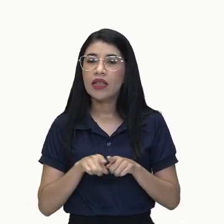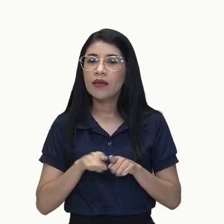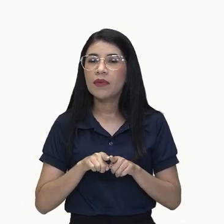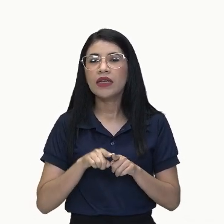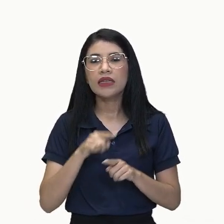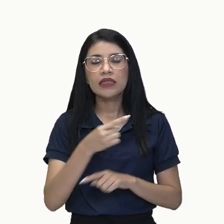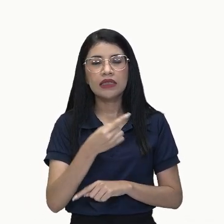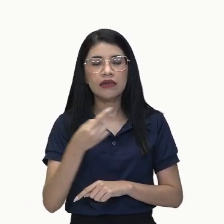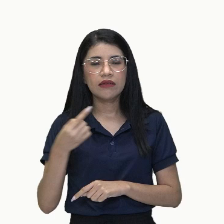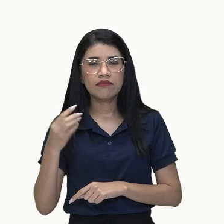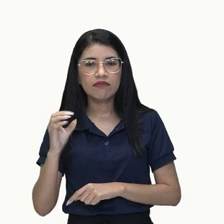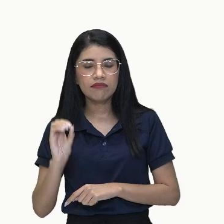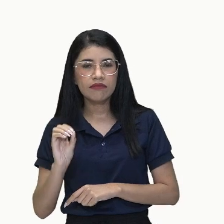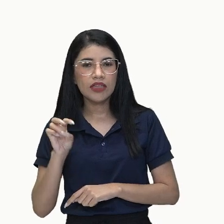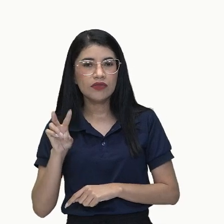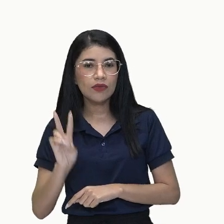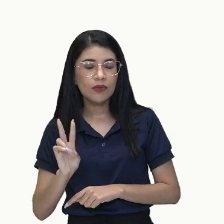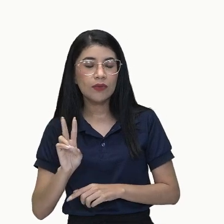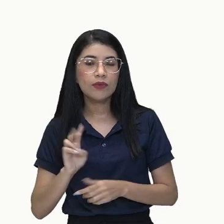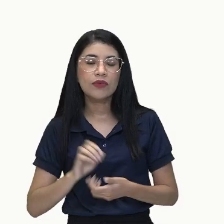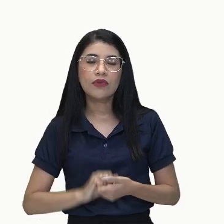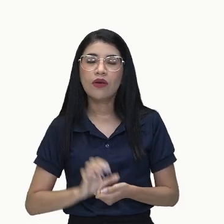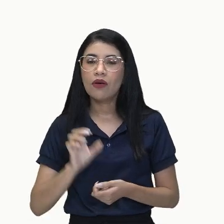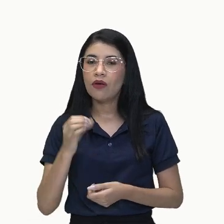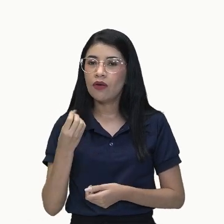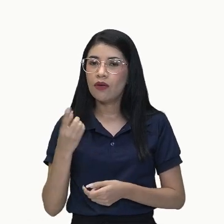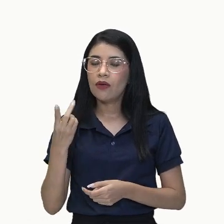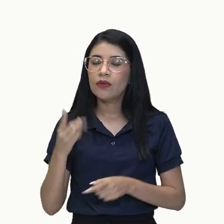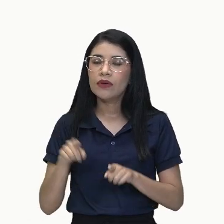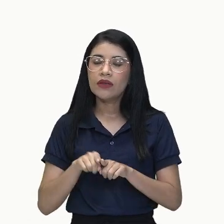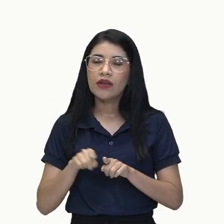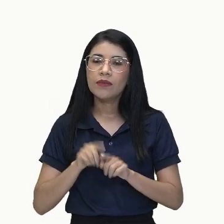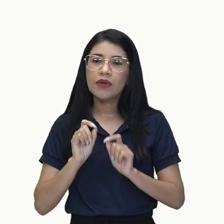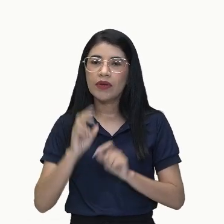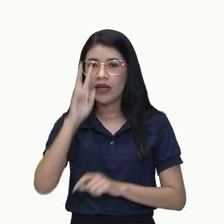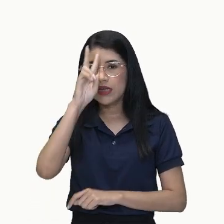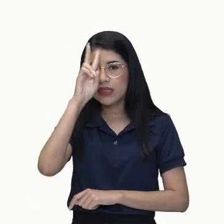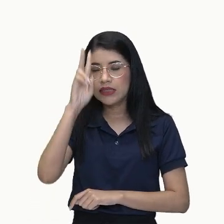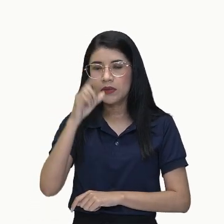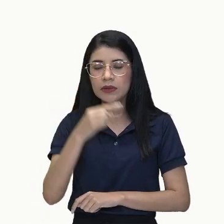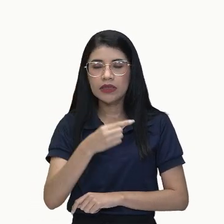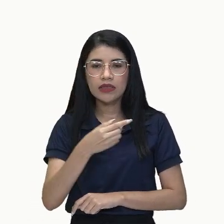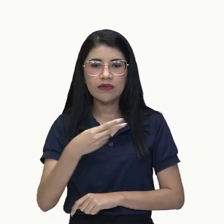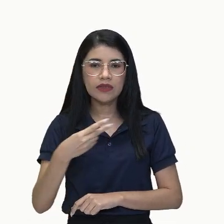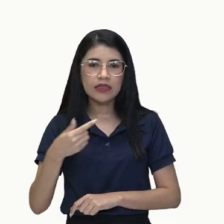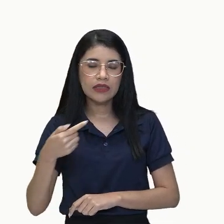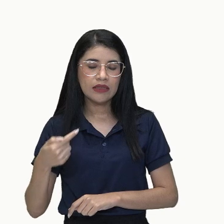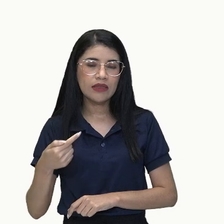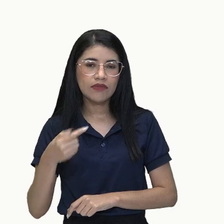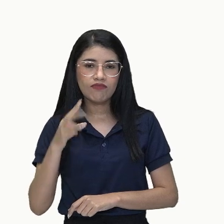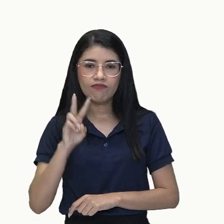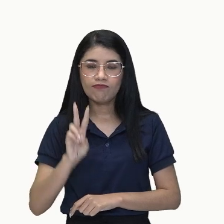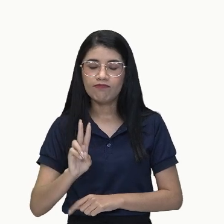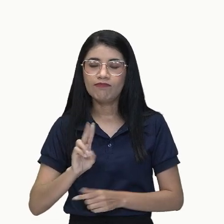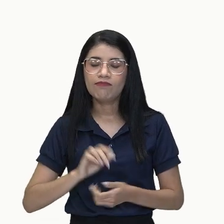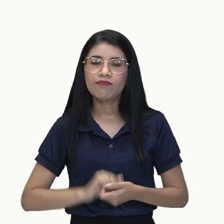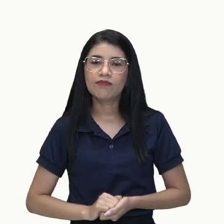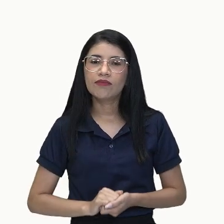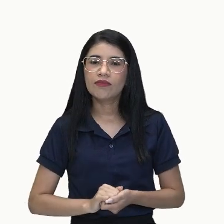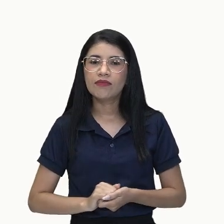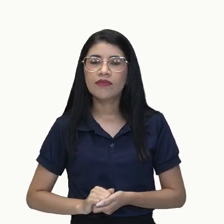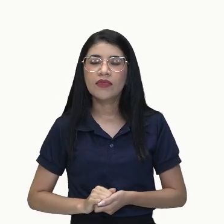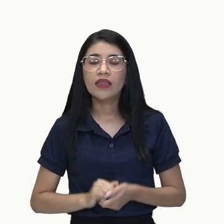110 volts, ou a tensão de 127 volts. Aí você tem que